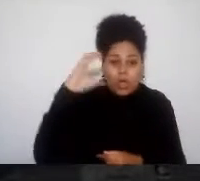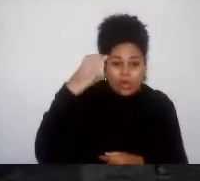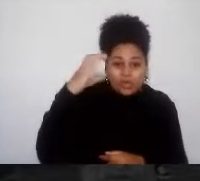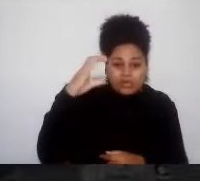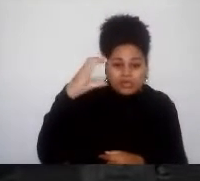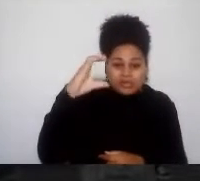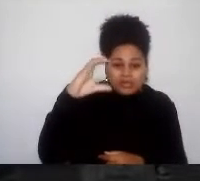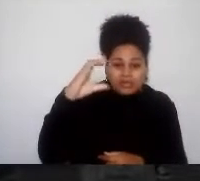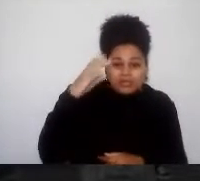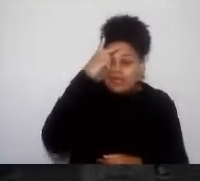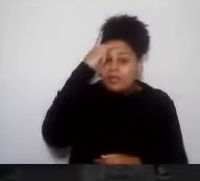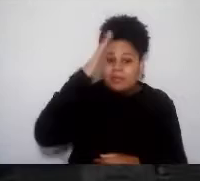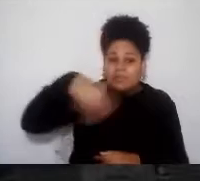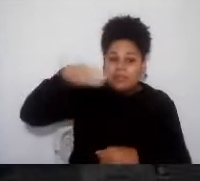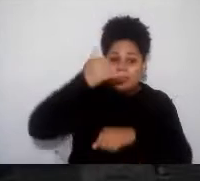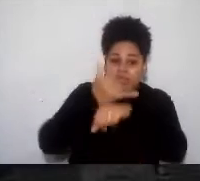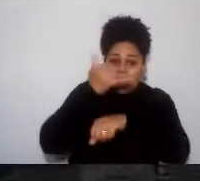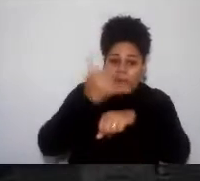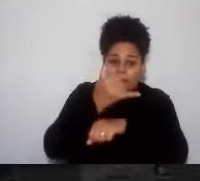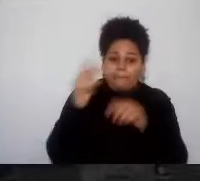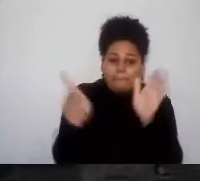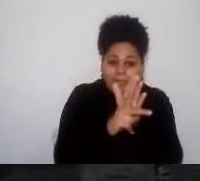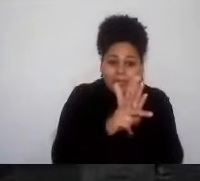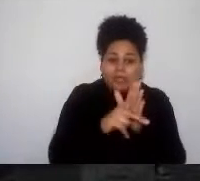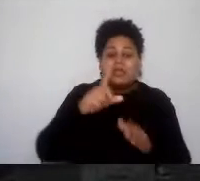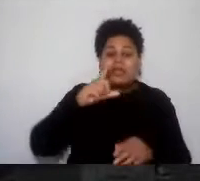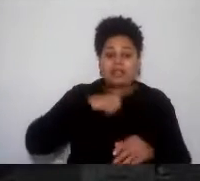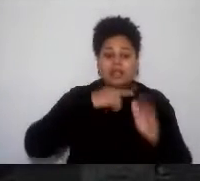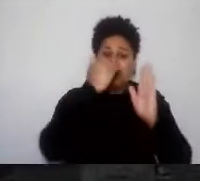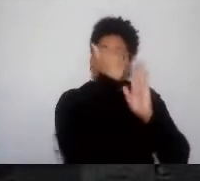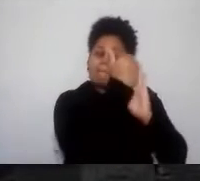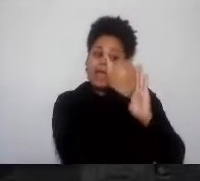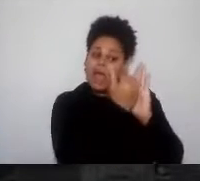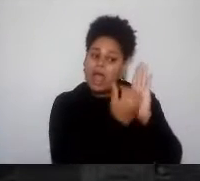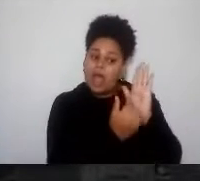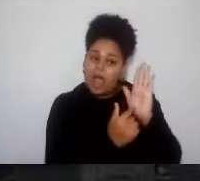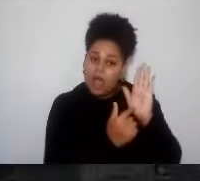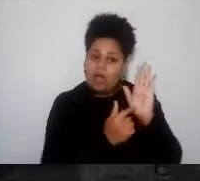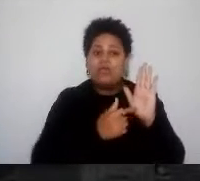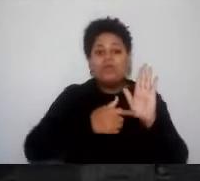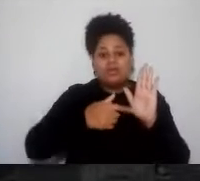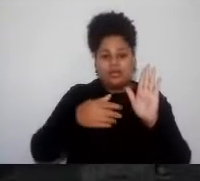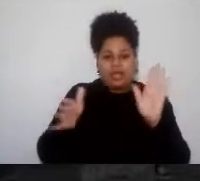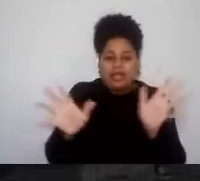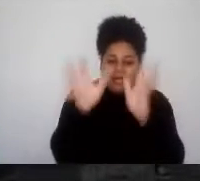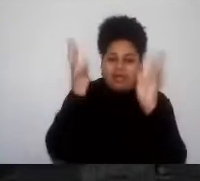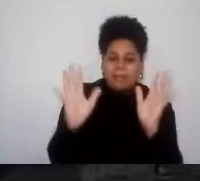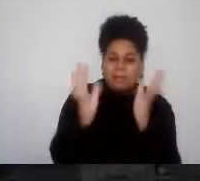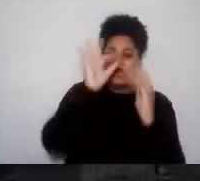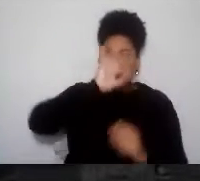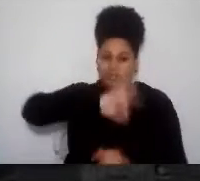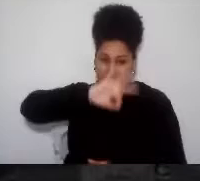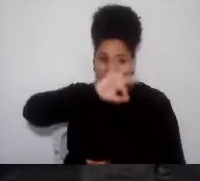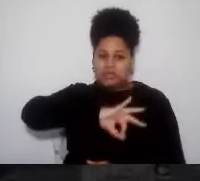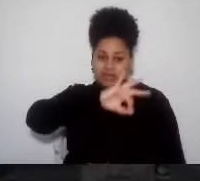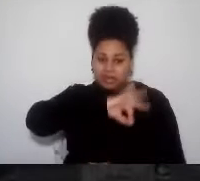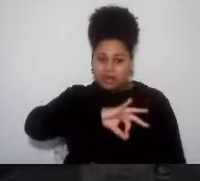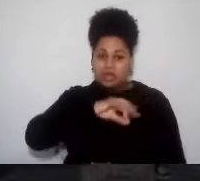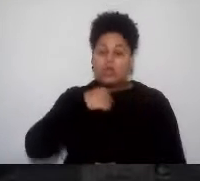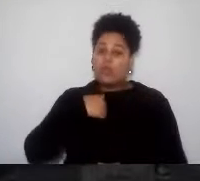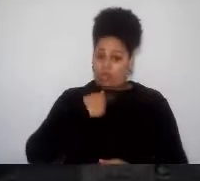a nossa pauta da campanha salarial. E digo para vocês, mais do que nunca